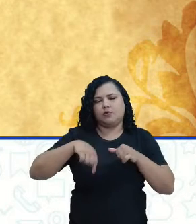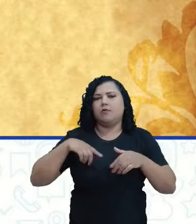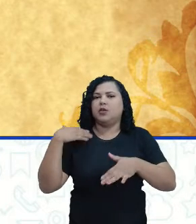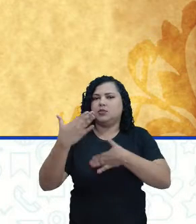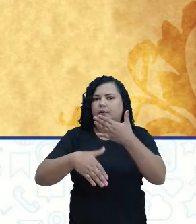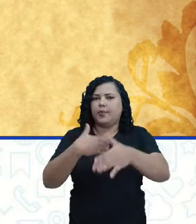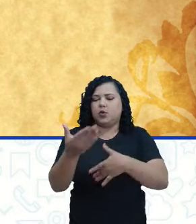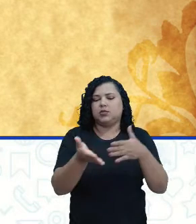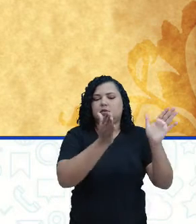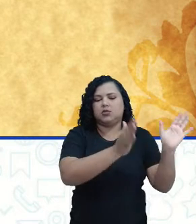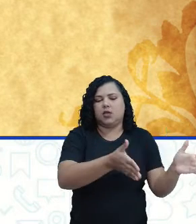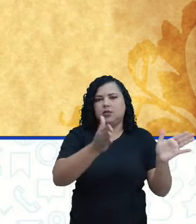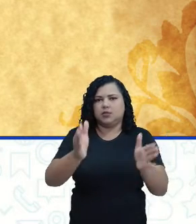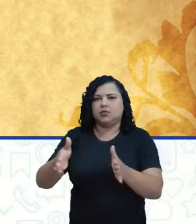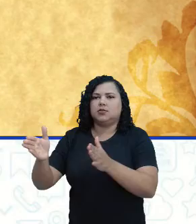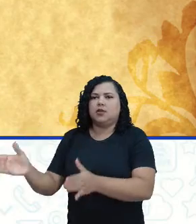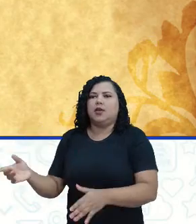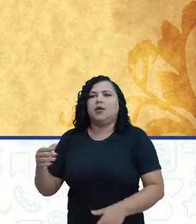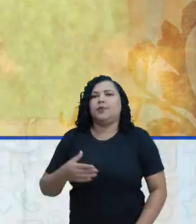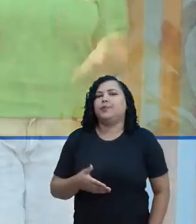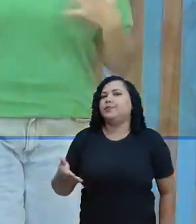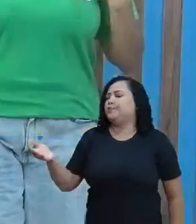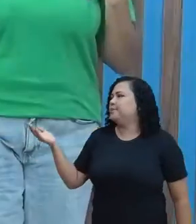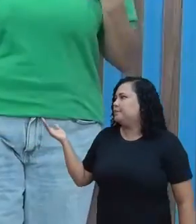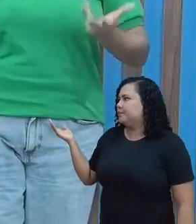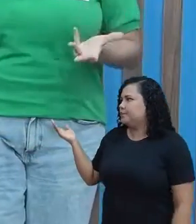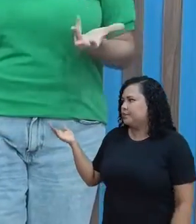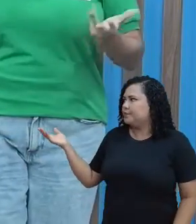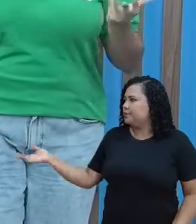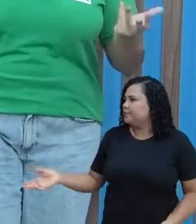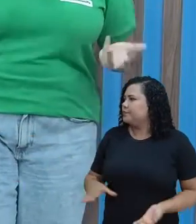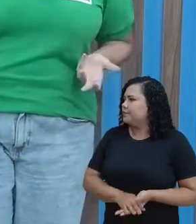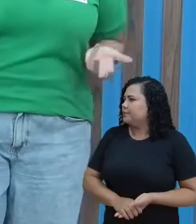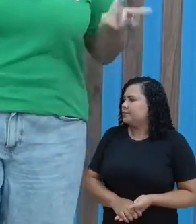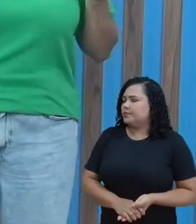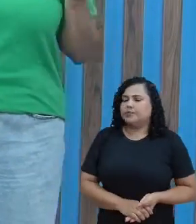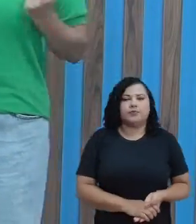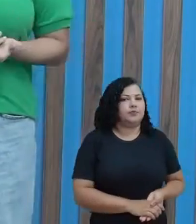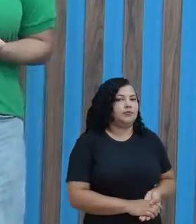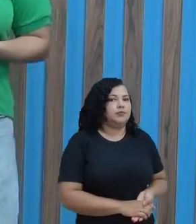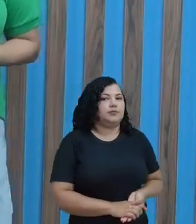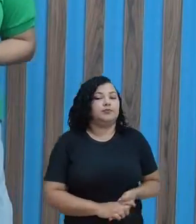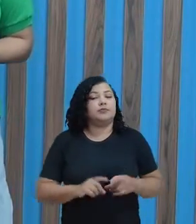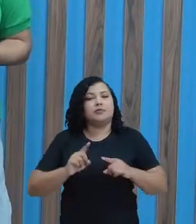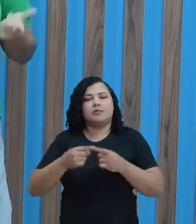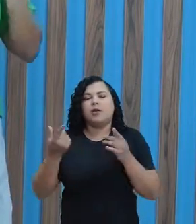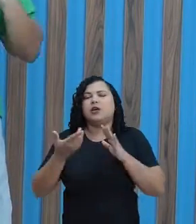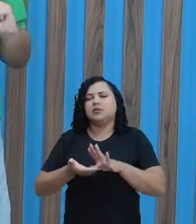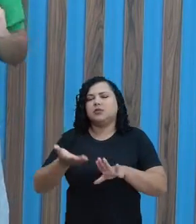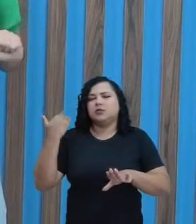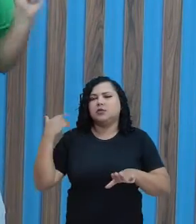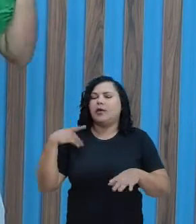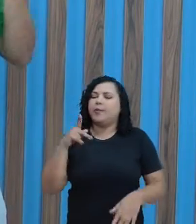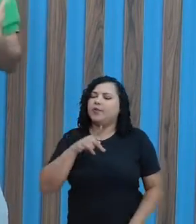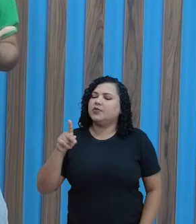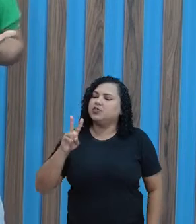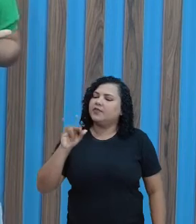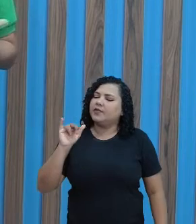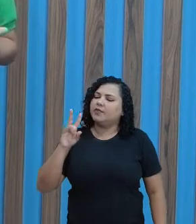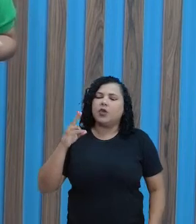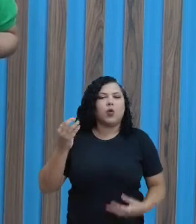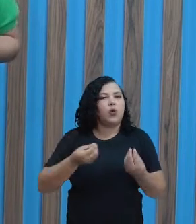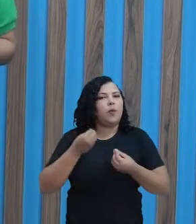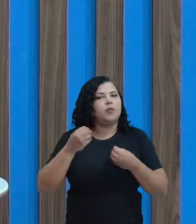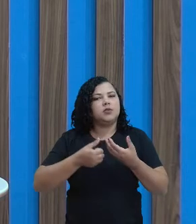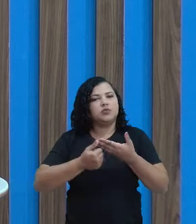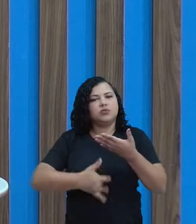tá? Vamos agora ver o quê? A evolução da língua portuguesa. Mas antes disso, professora Vivi, como é que está o chat? Oi,